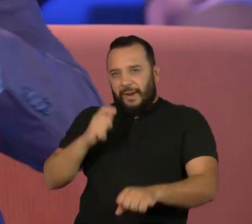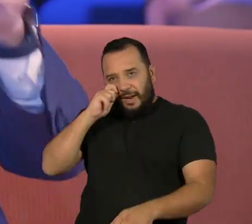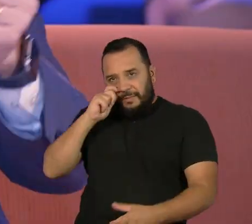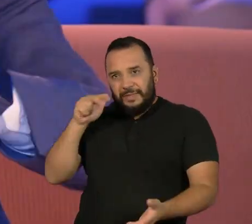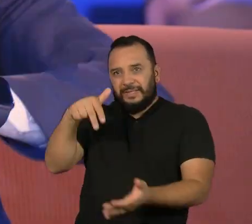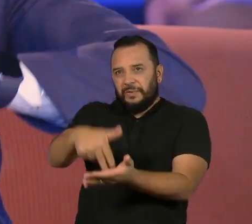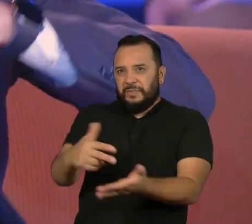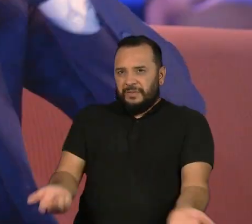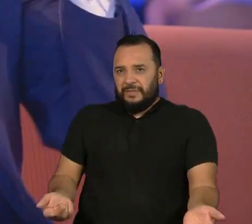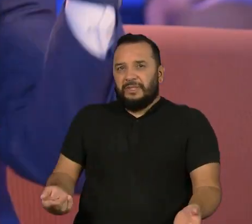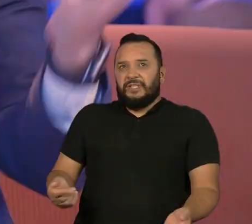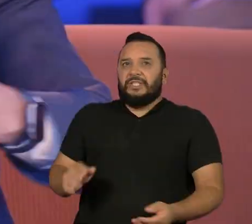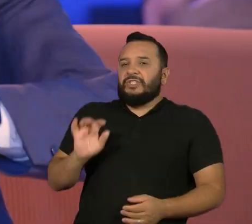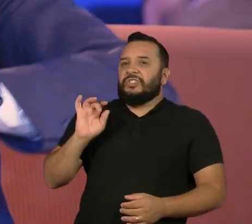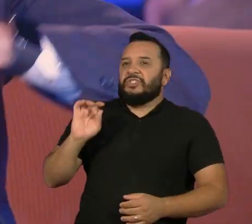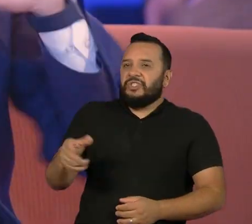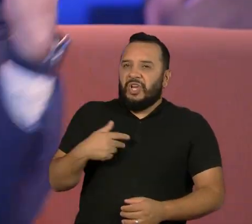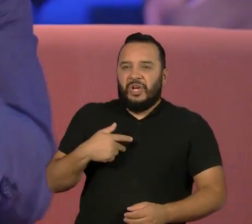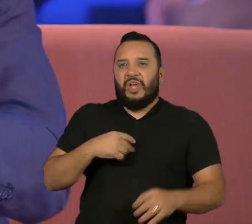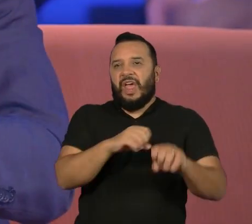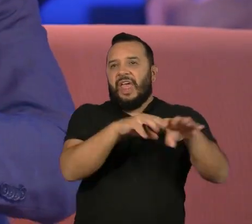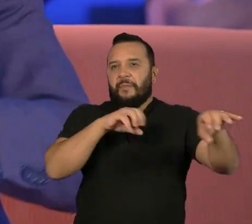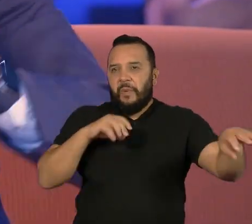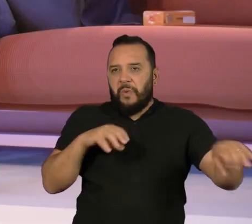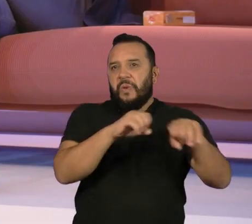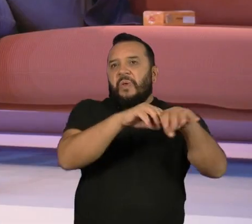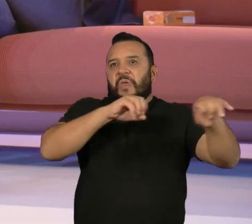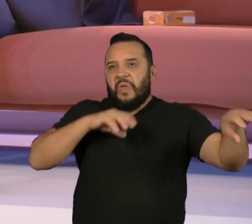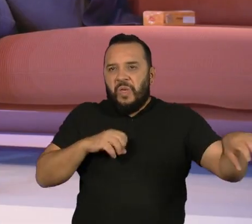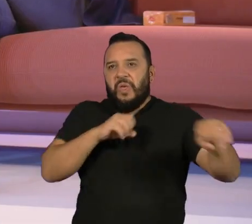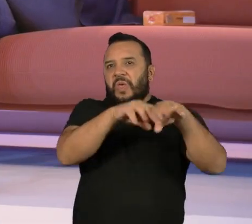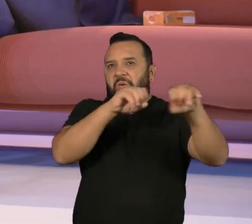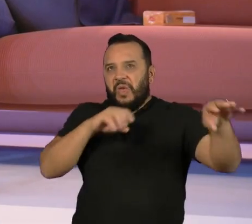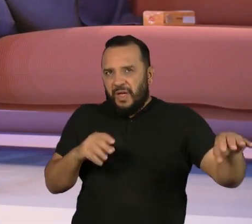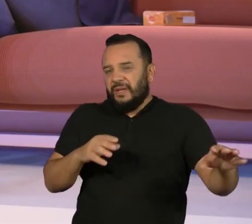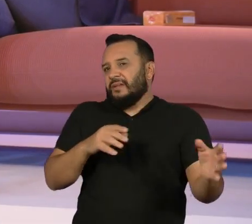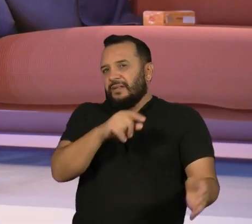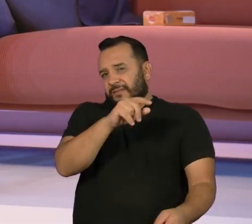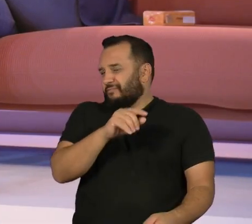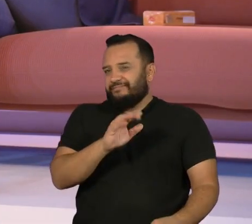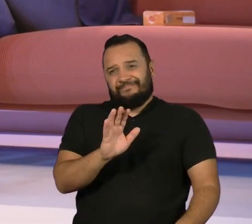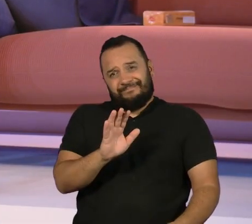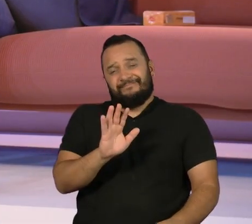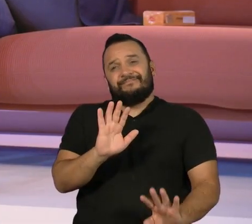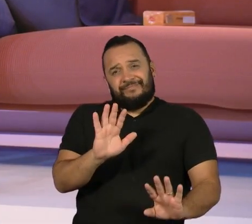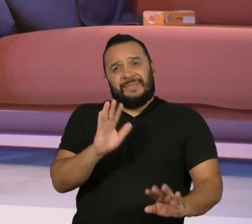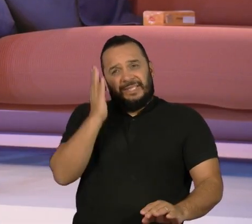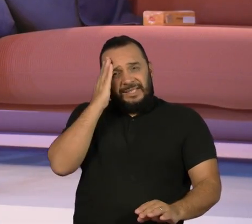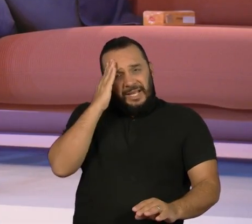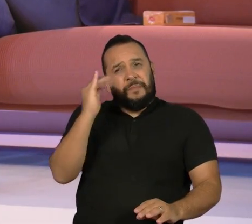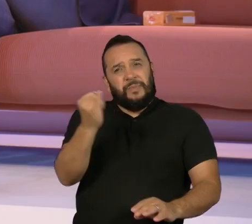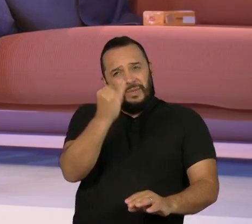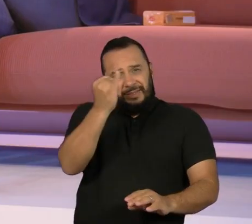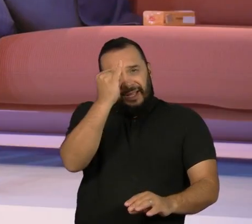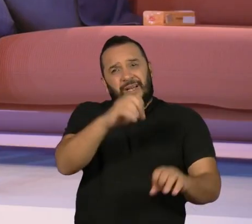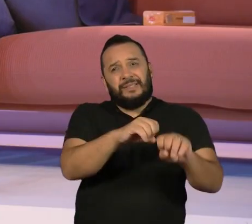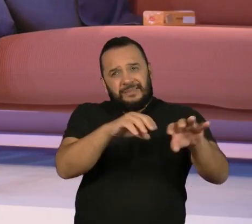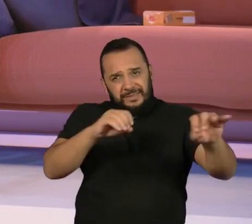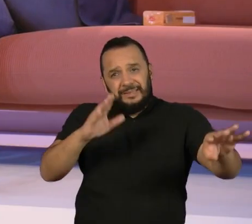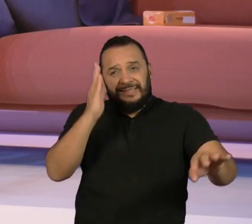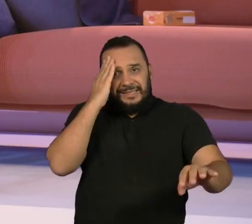Essa história de ficar muita coisa à distância também, essa prática é muito importante. Eu valorizo muito, sou muito